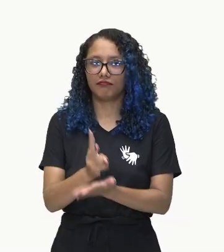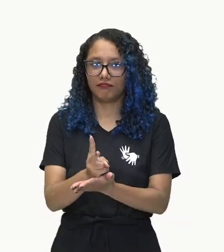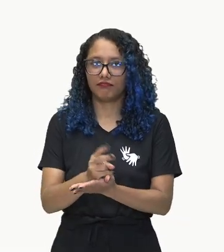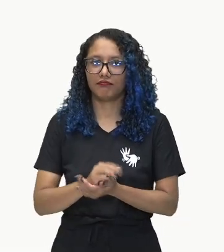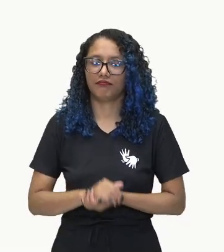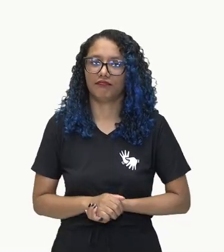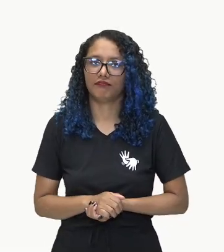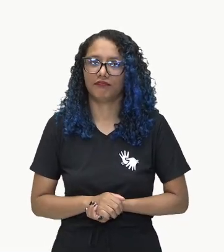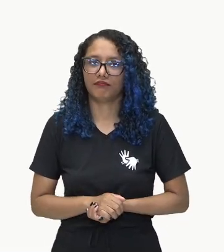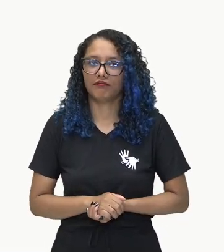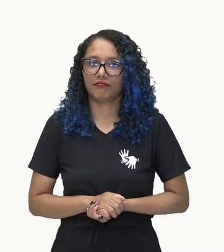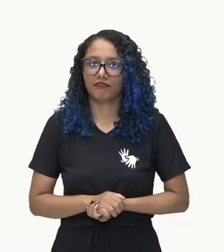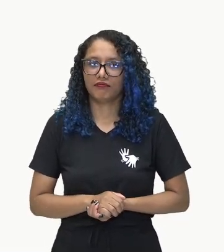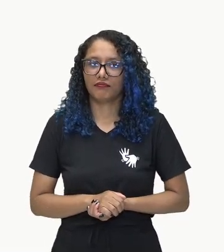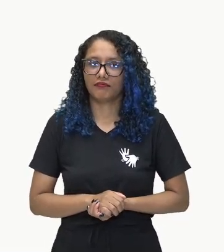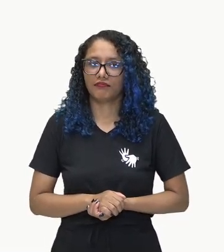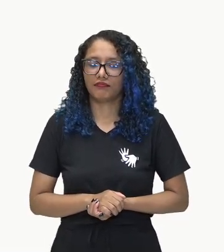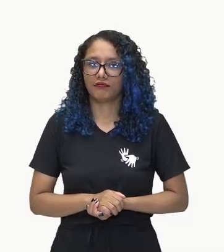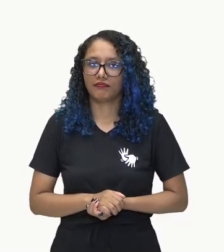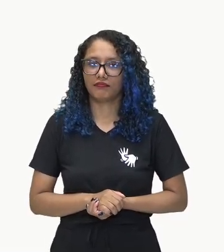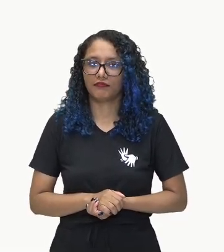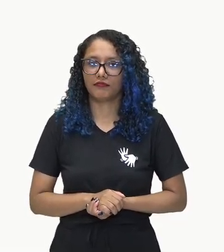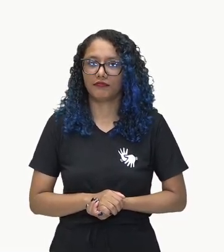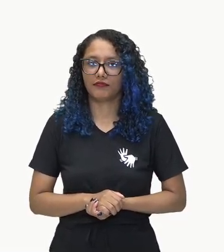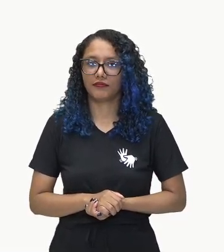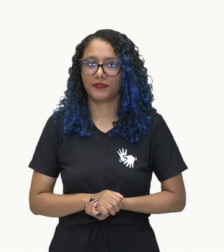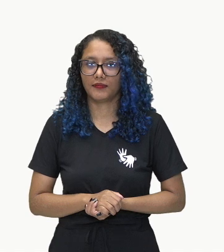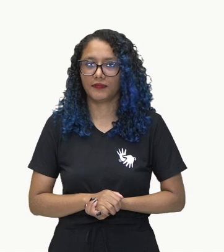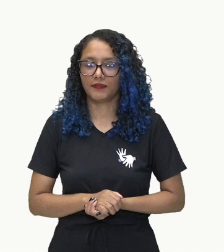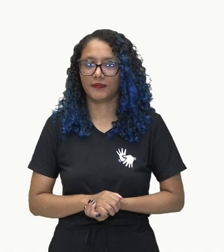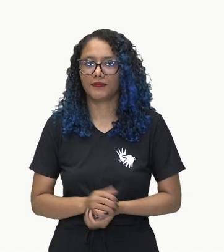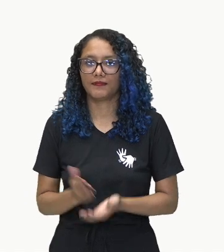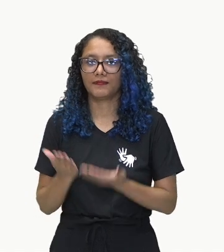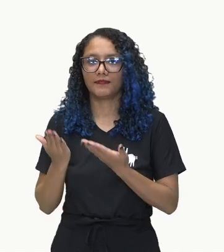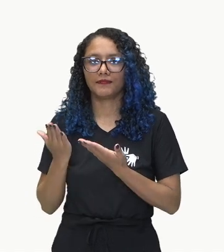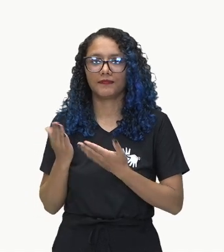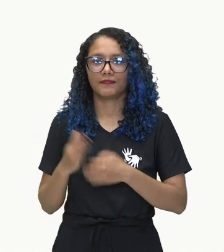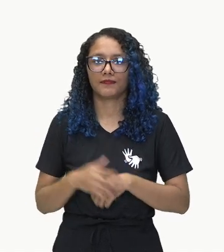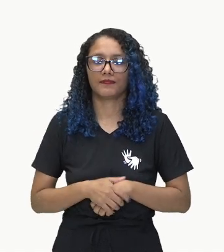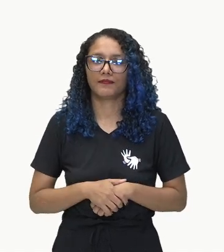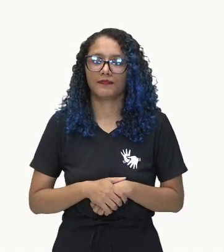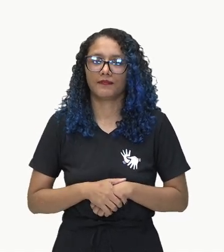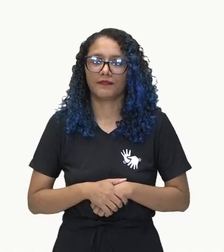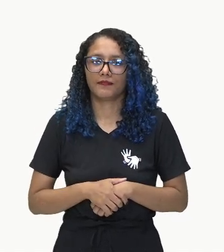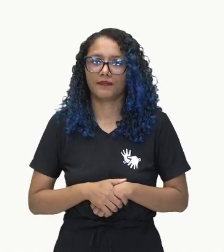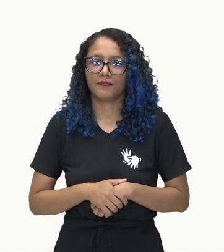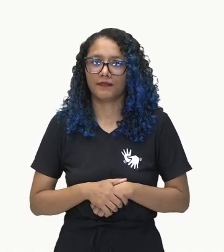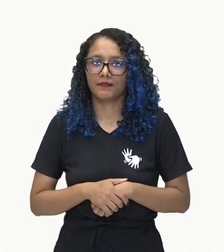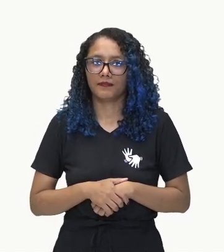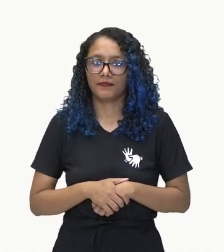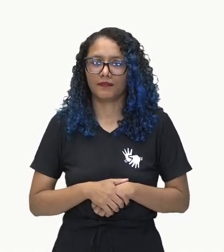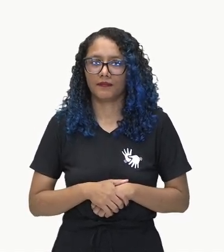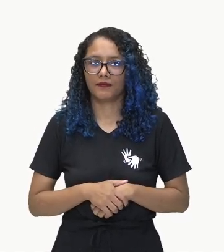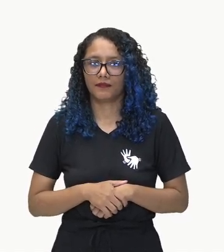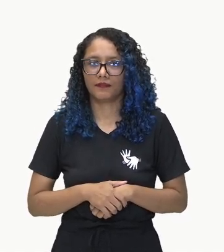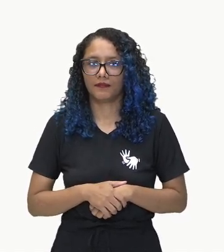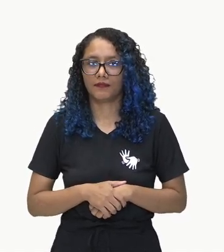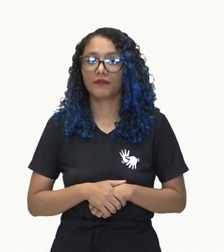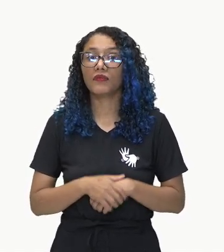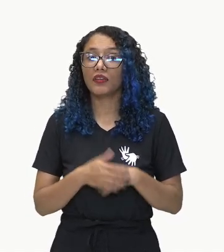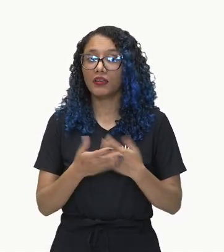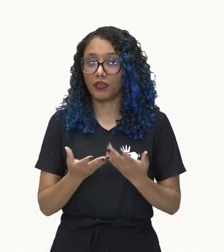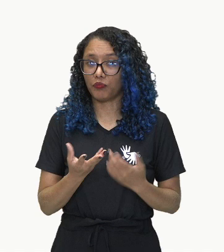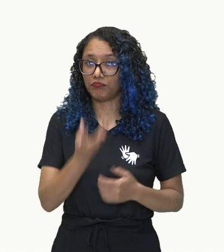aí, né? Mostrando aí para o esquema de vocês, quando chega esse bolo alimentar no